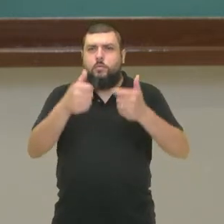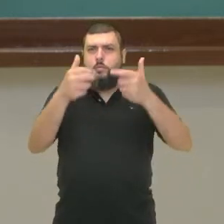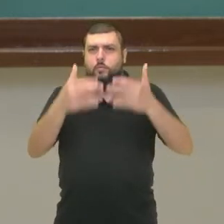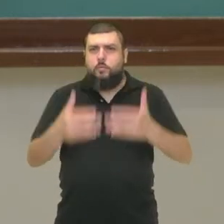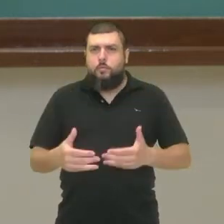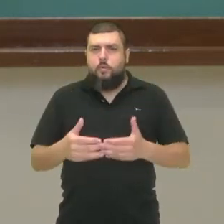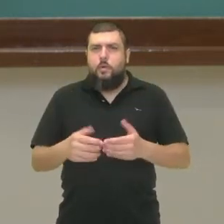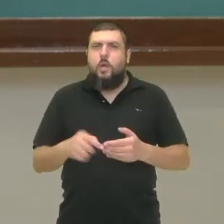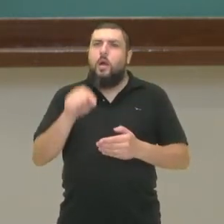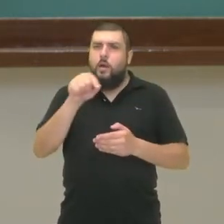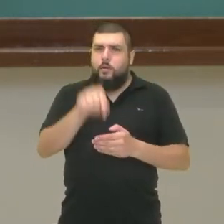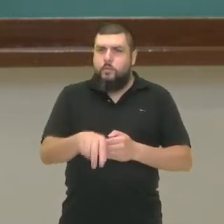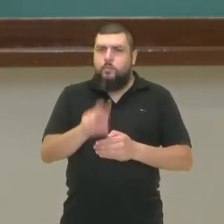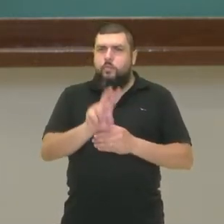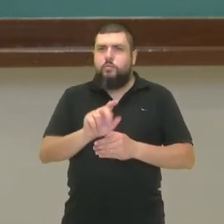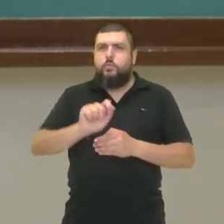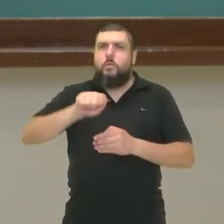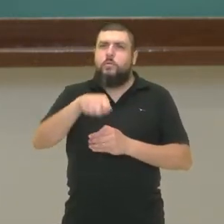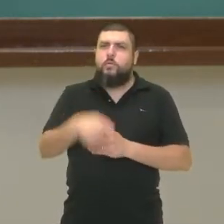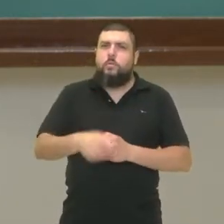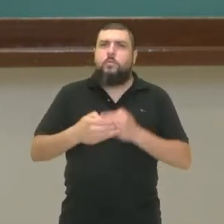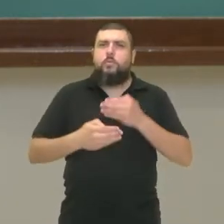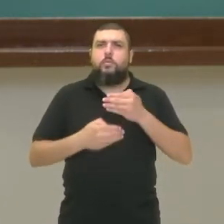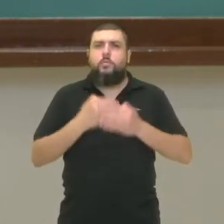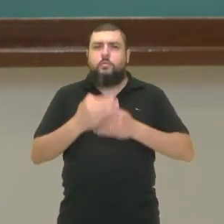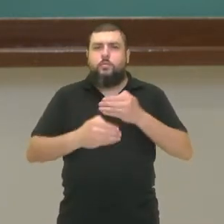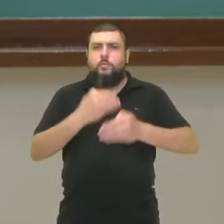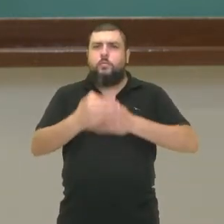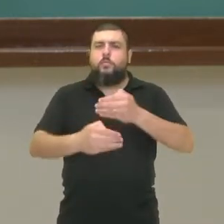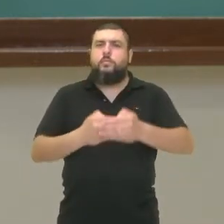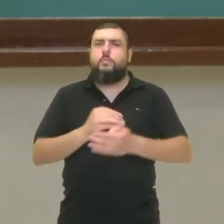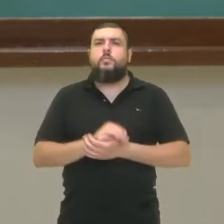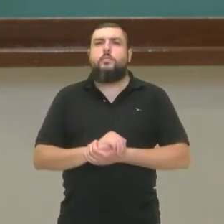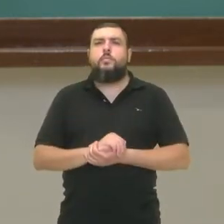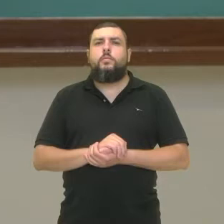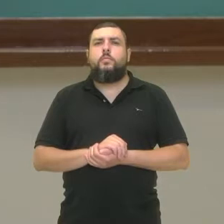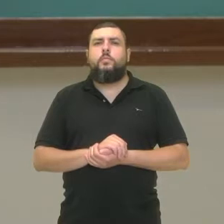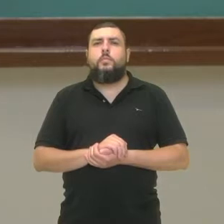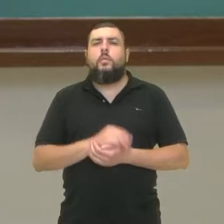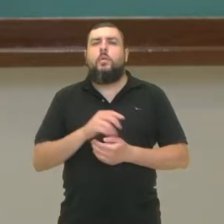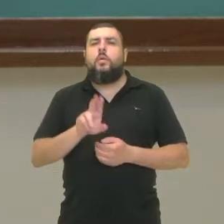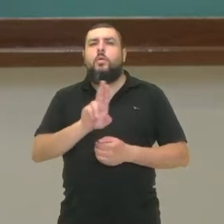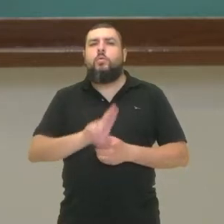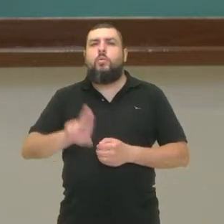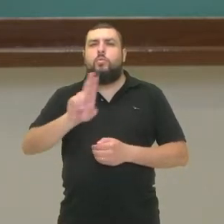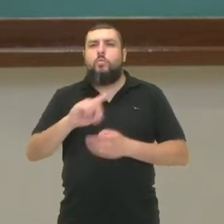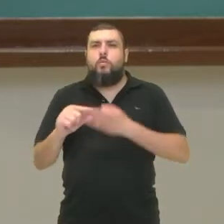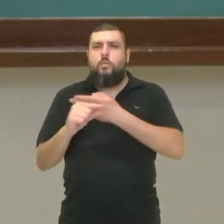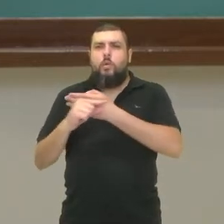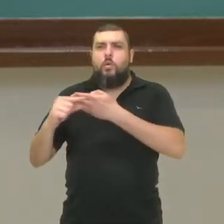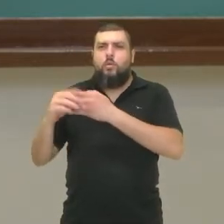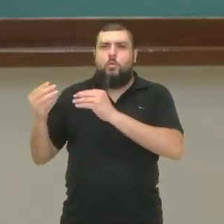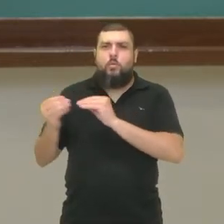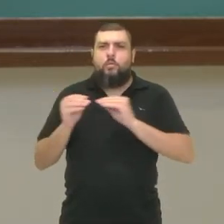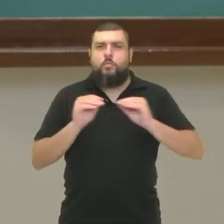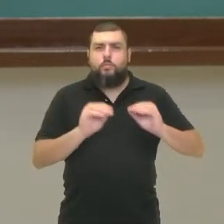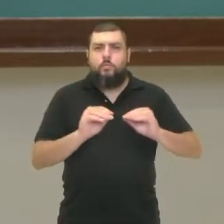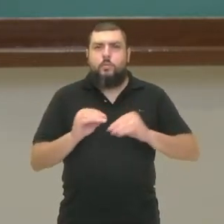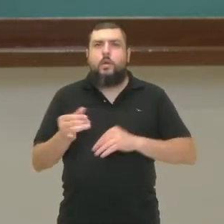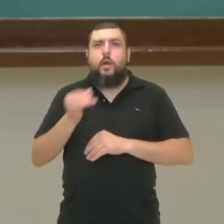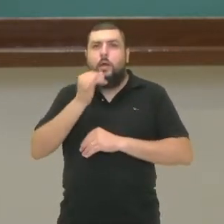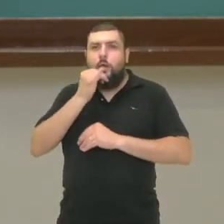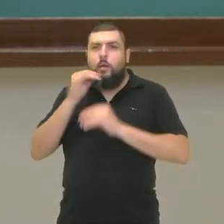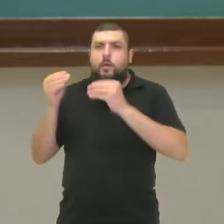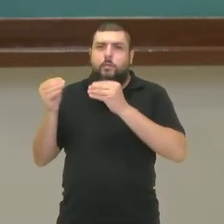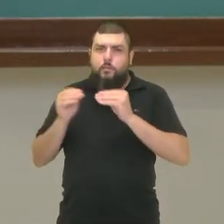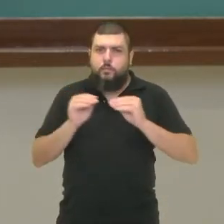no desenvolvimento que você vai usar os famosos argumentos. Argumento de autoridade, de exemplificação, causa